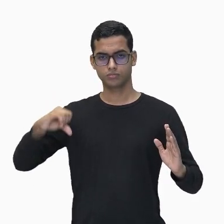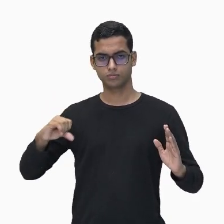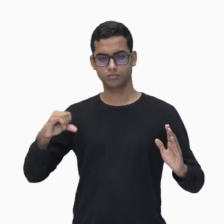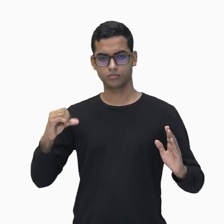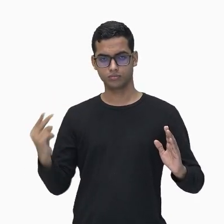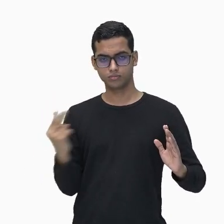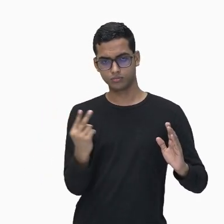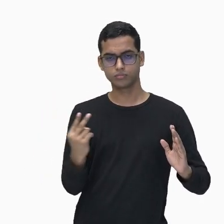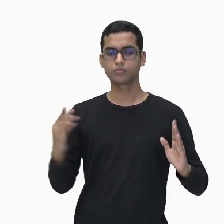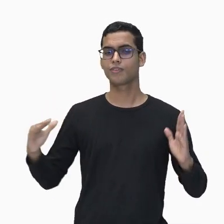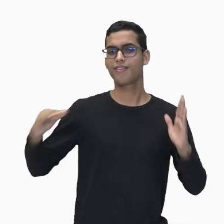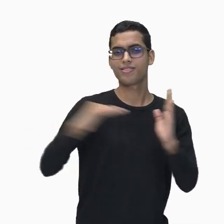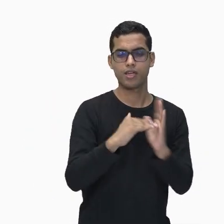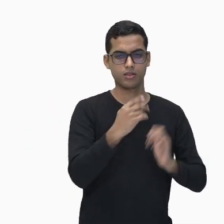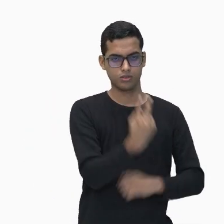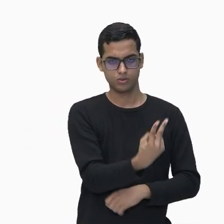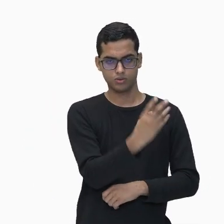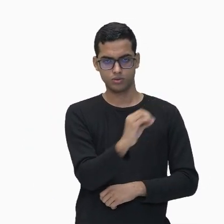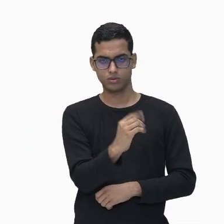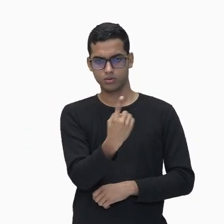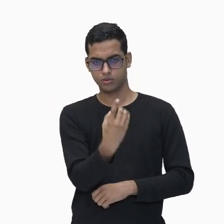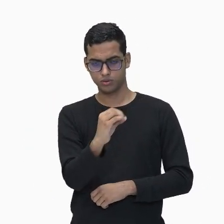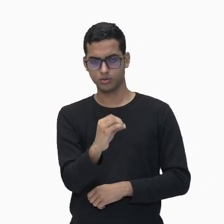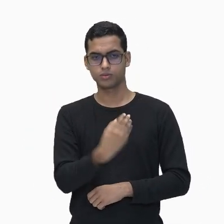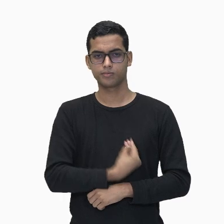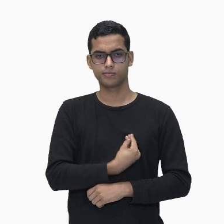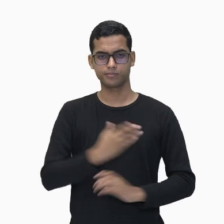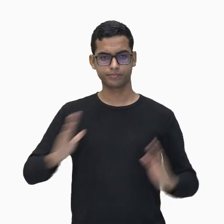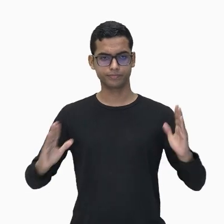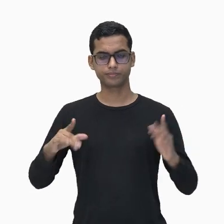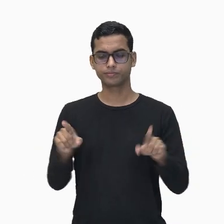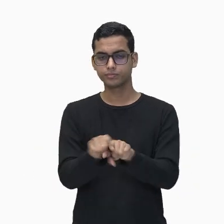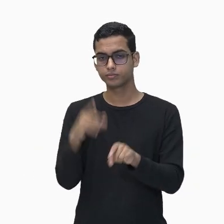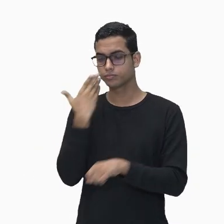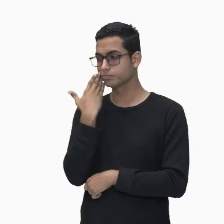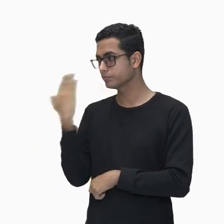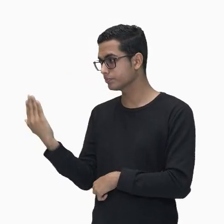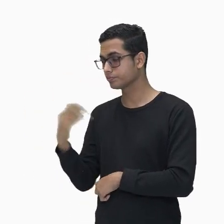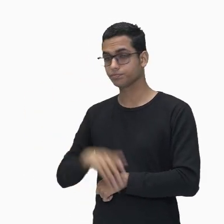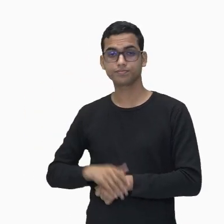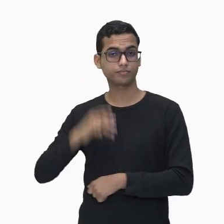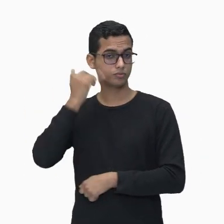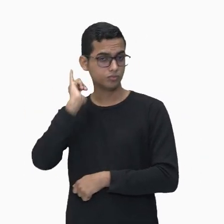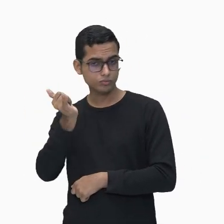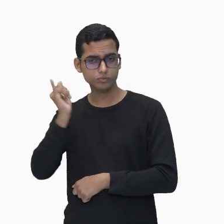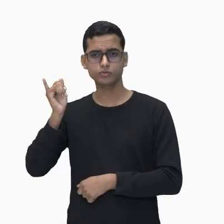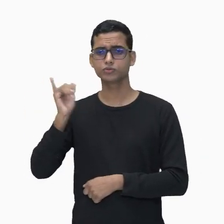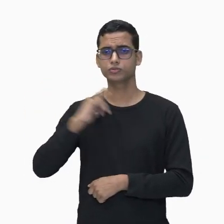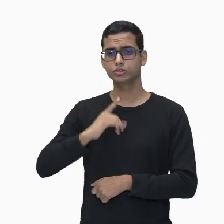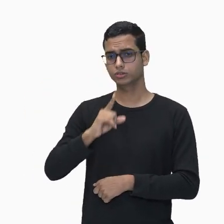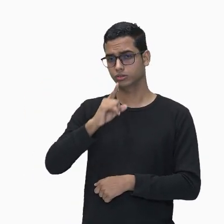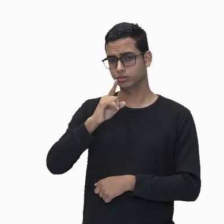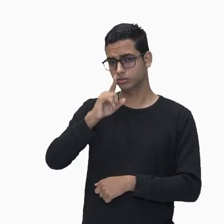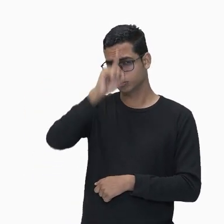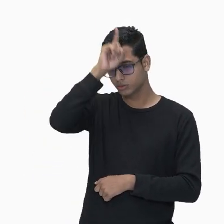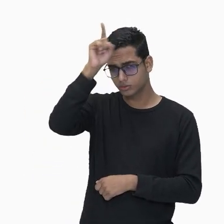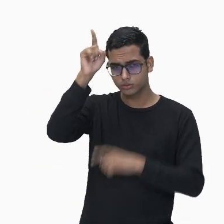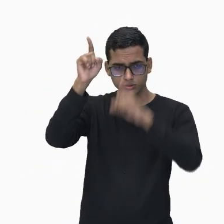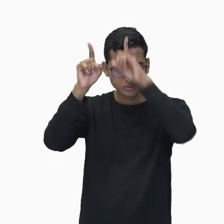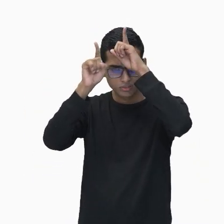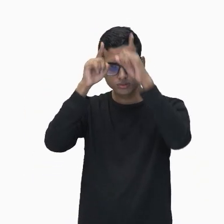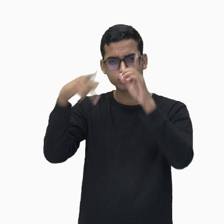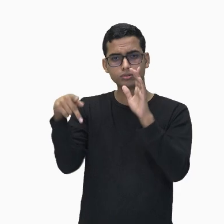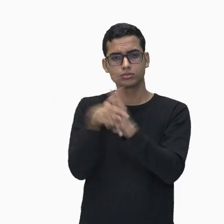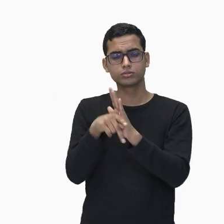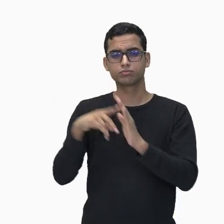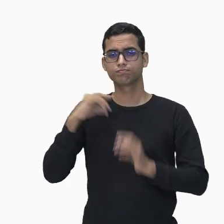contemporaneidade, um dos narradores de ficção mais relevantes de Portugal, certo? José